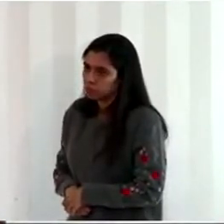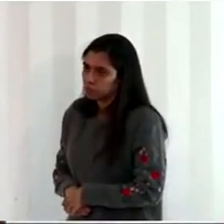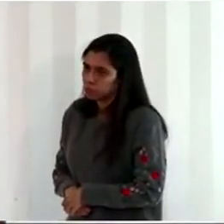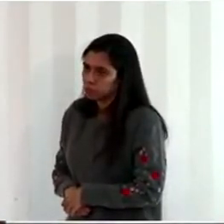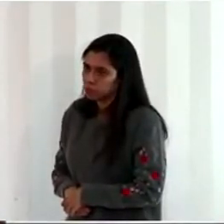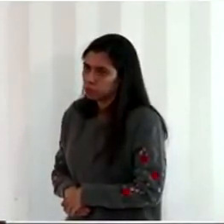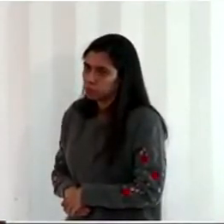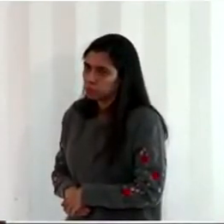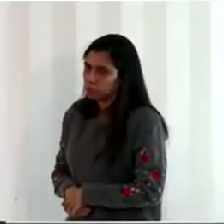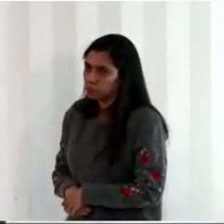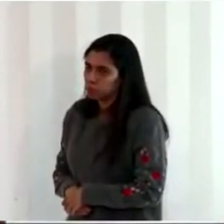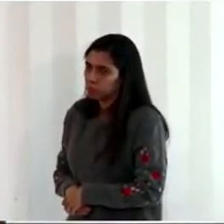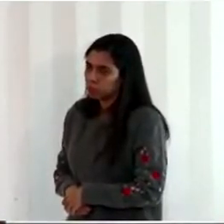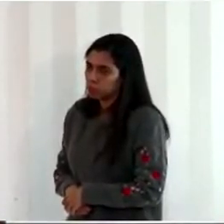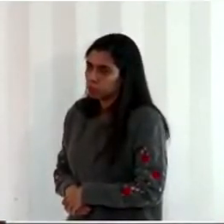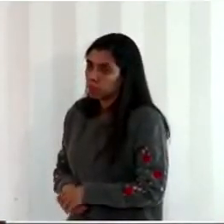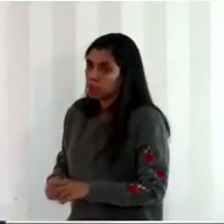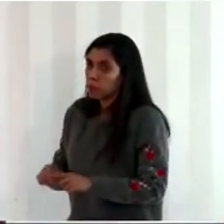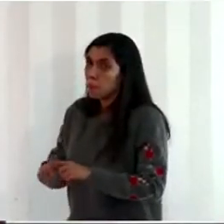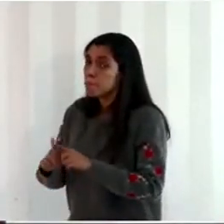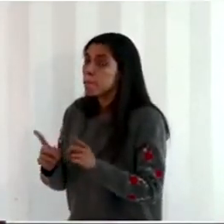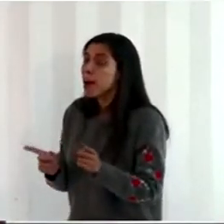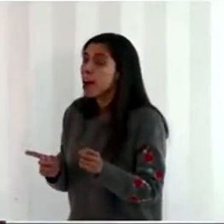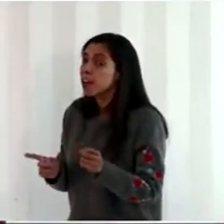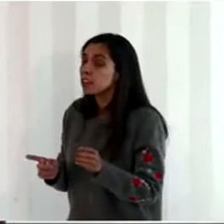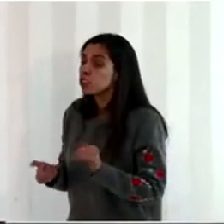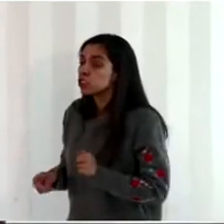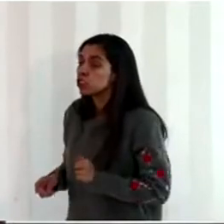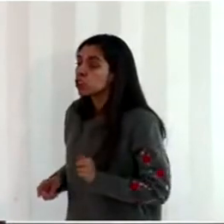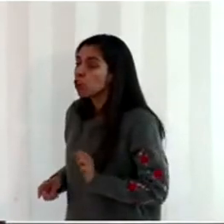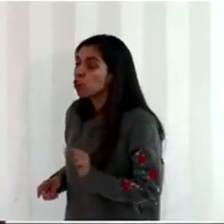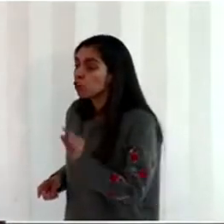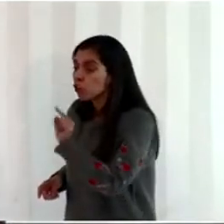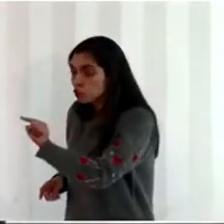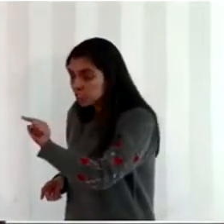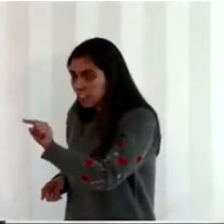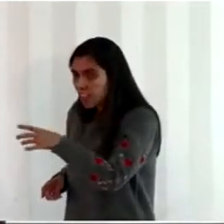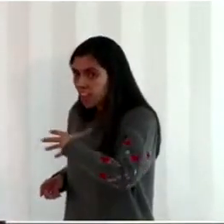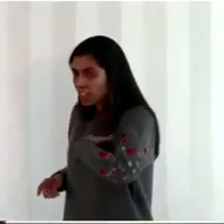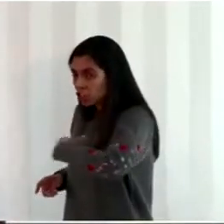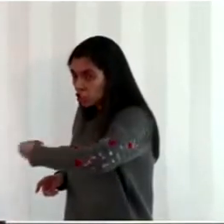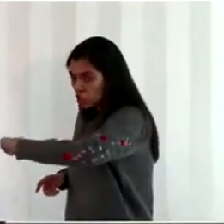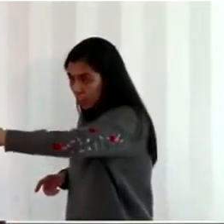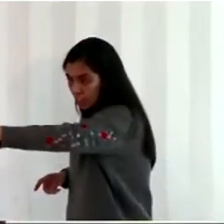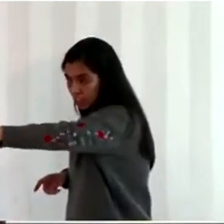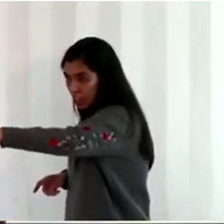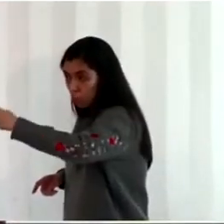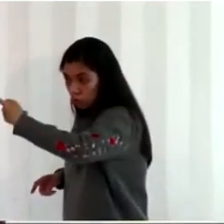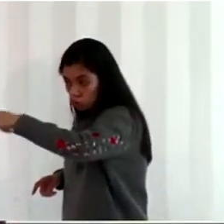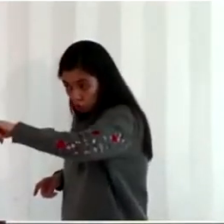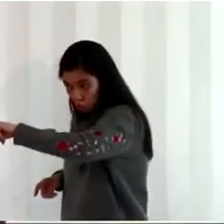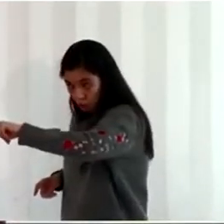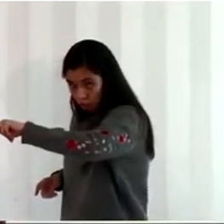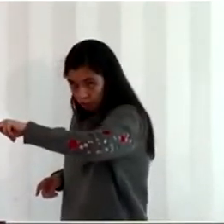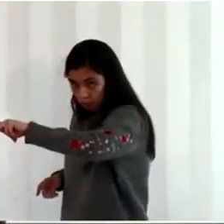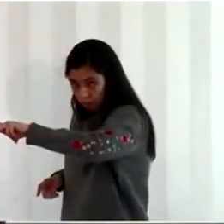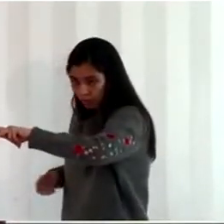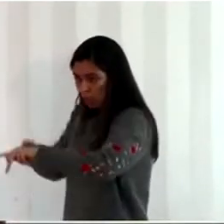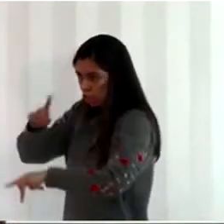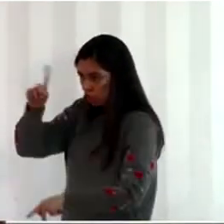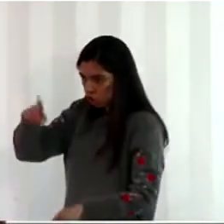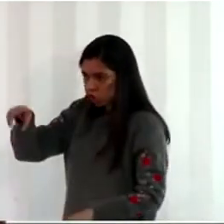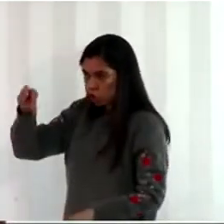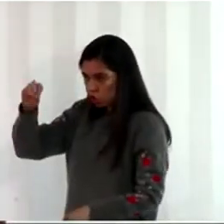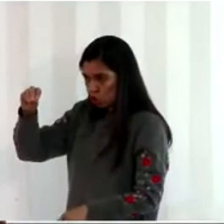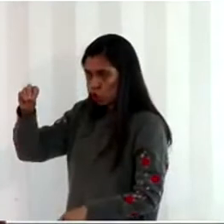dando sequência à descendência de Davi, e vai chegar em Jesus, o Messias, o Rei dos Reis, o Senhor dos Senhores, aquele que venceu a